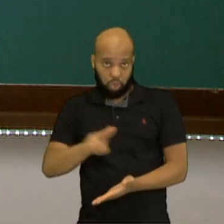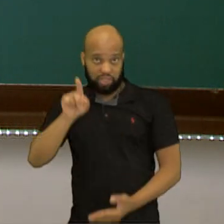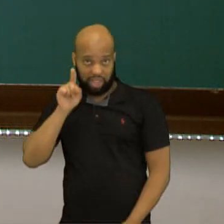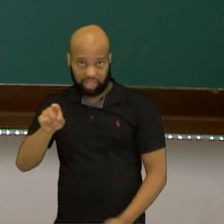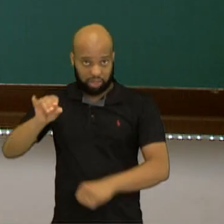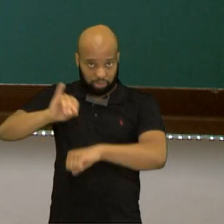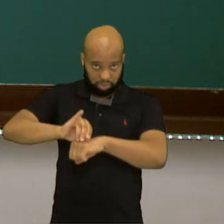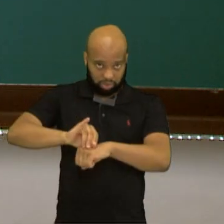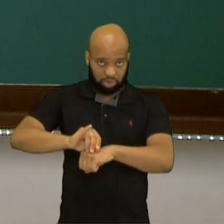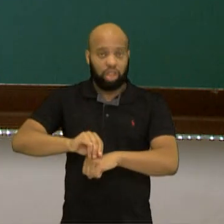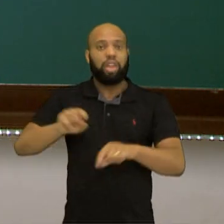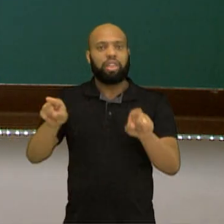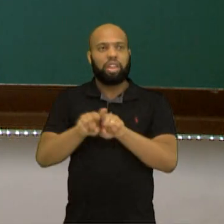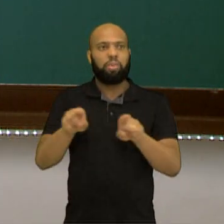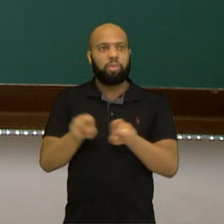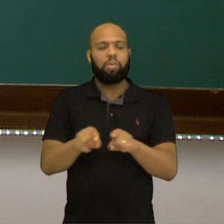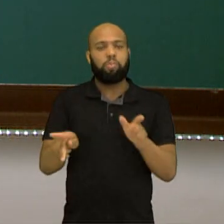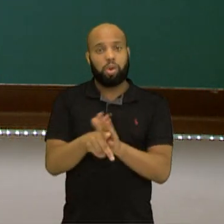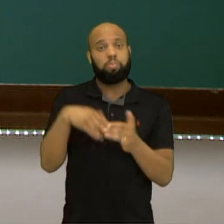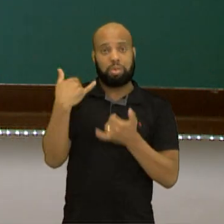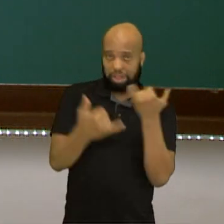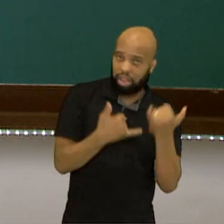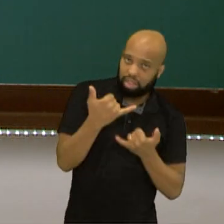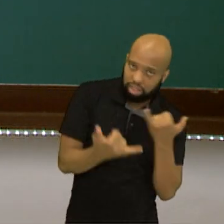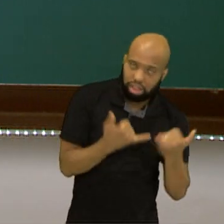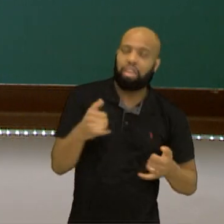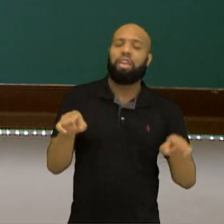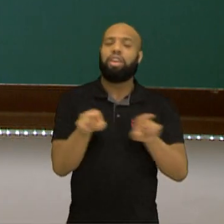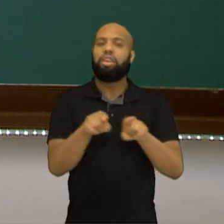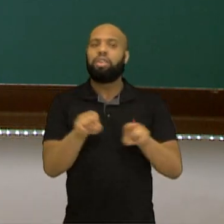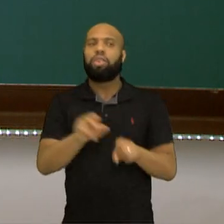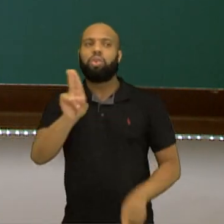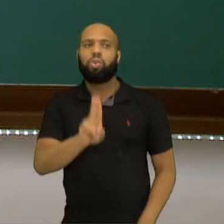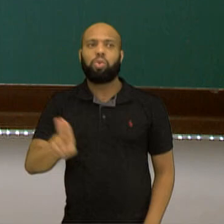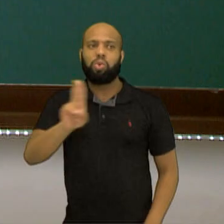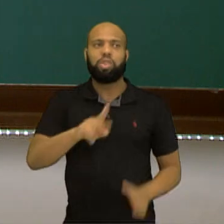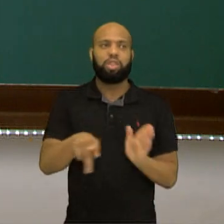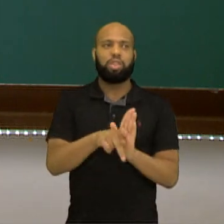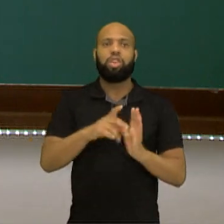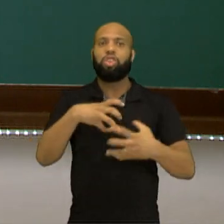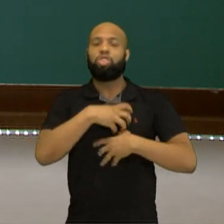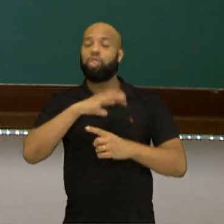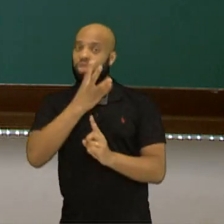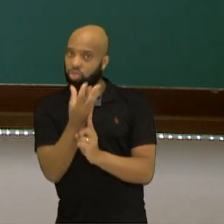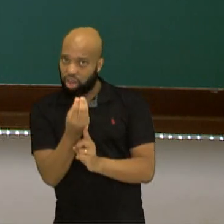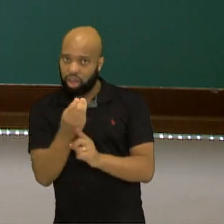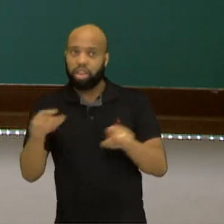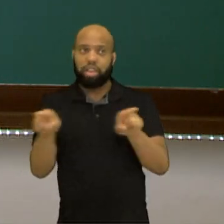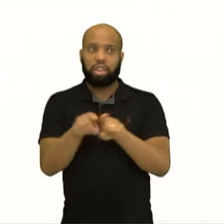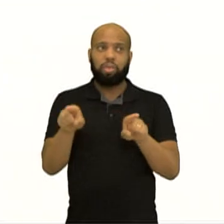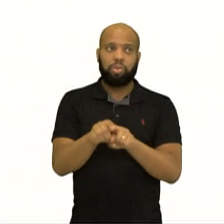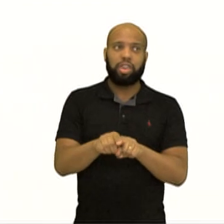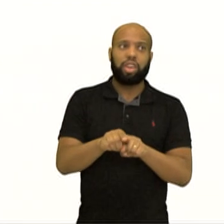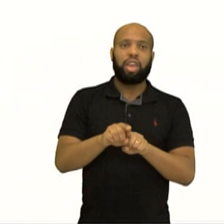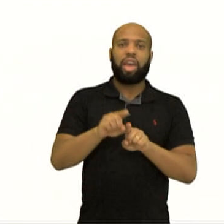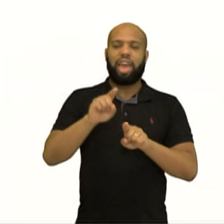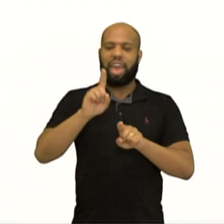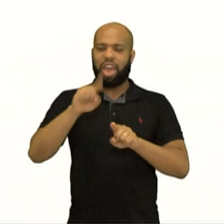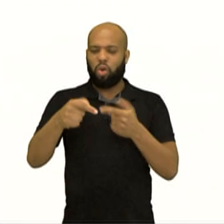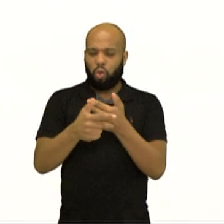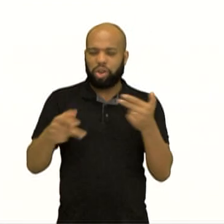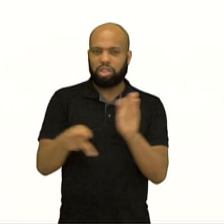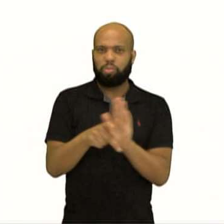uma atividade recreativa. Olha quanta coisa legal! Uma atividade recreativa, uma forma de arte, um trabalho da indústria